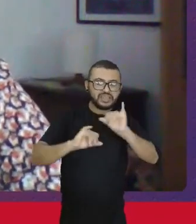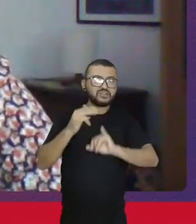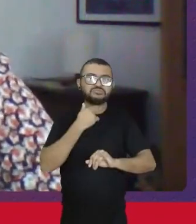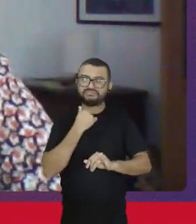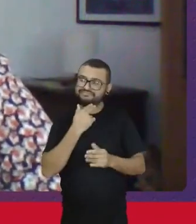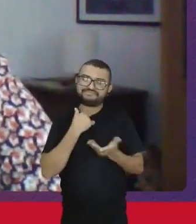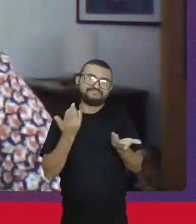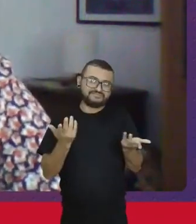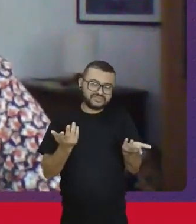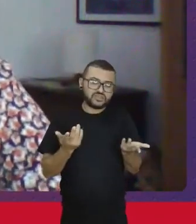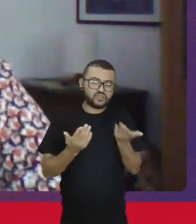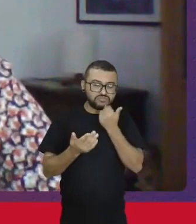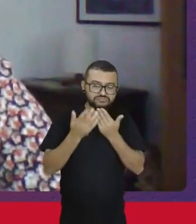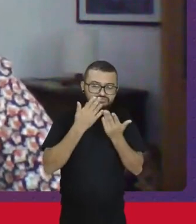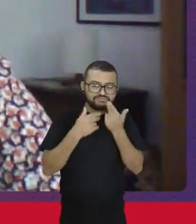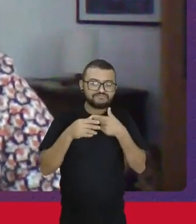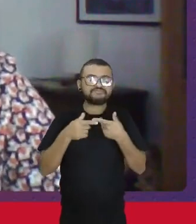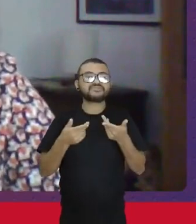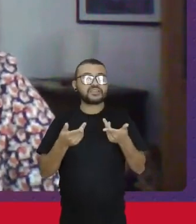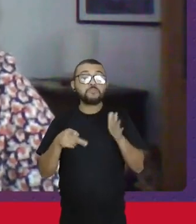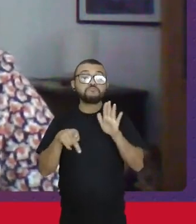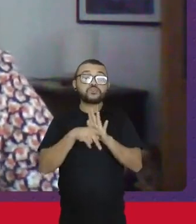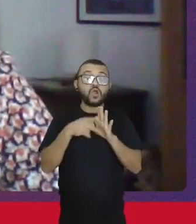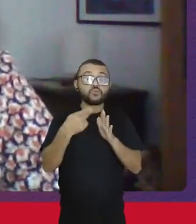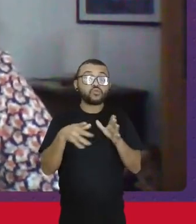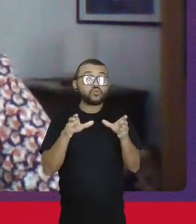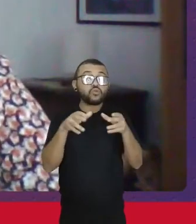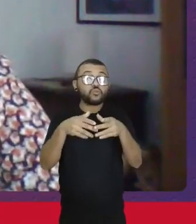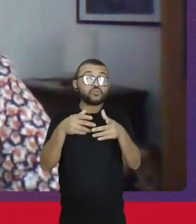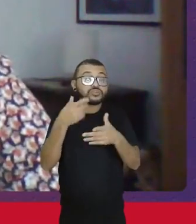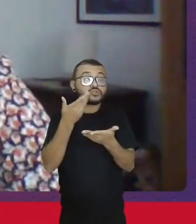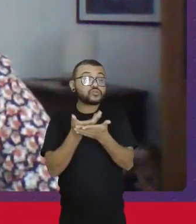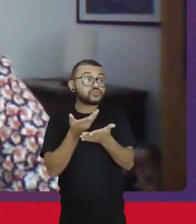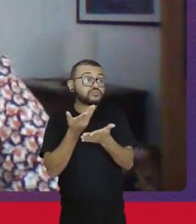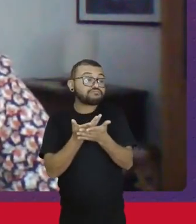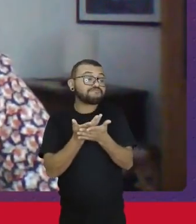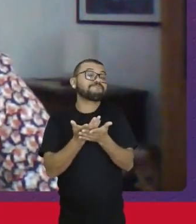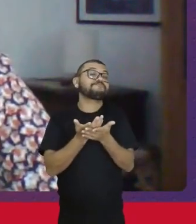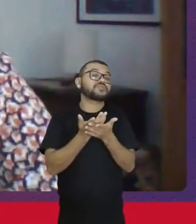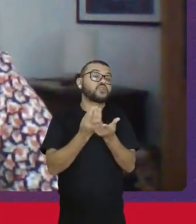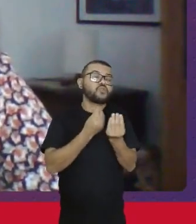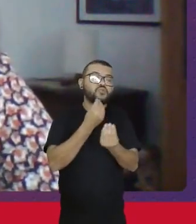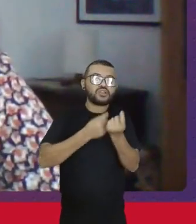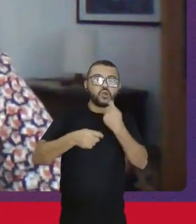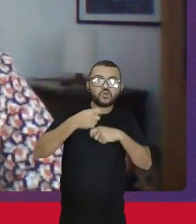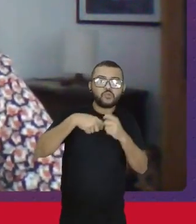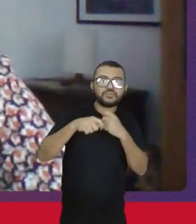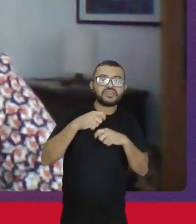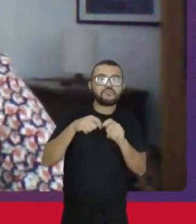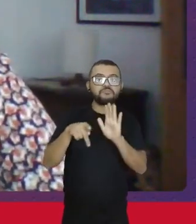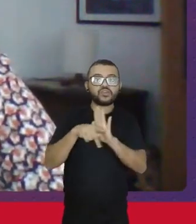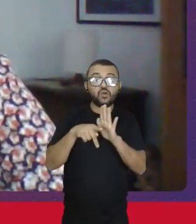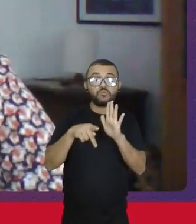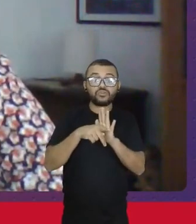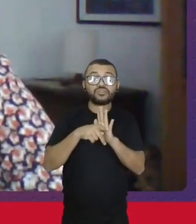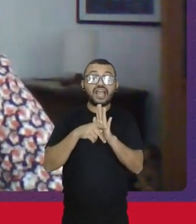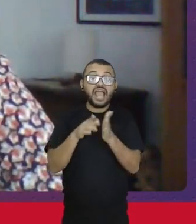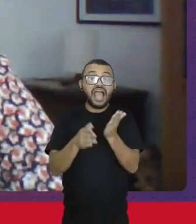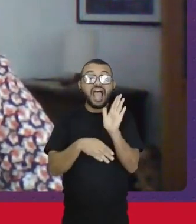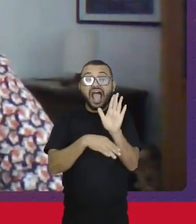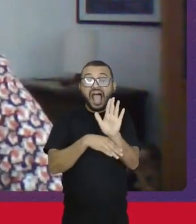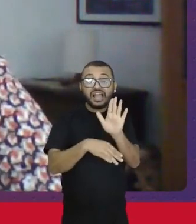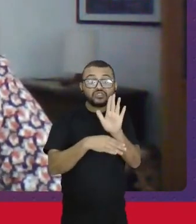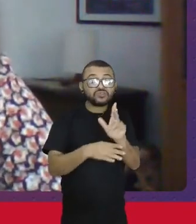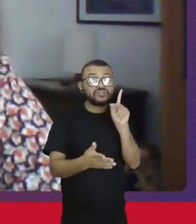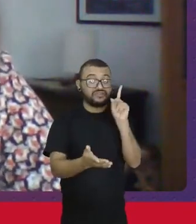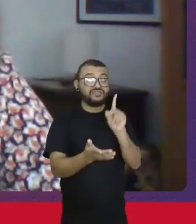de produção, de comercialização que estejam fora dos circuitos mercantis e que atendam às